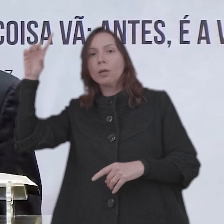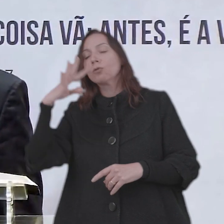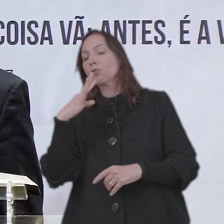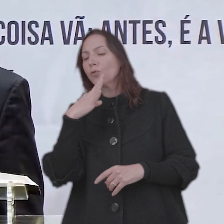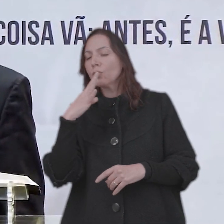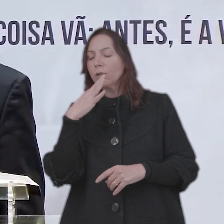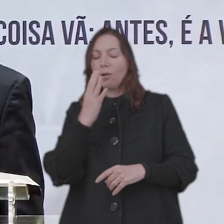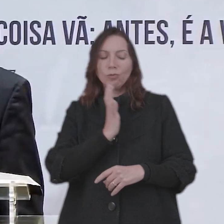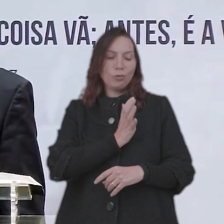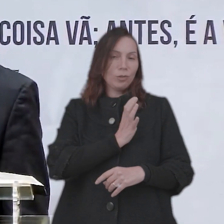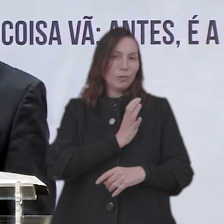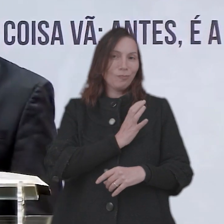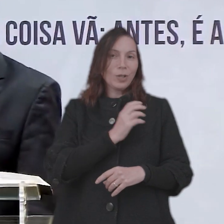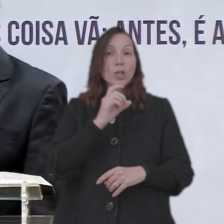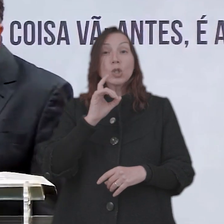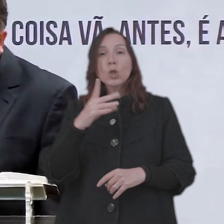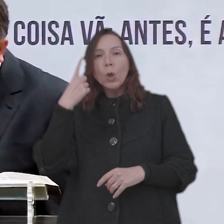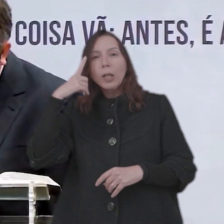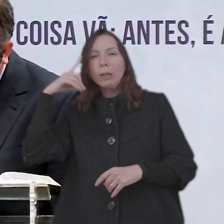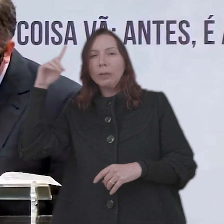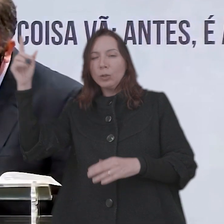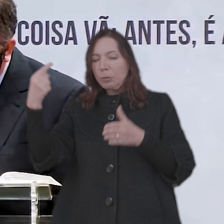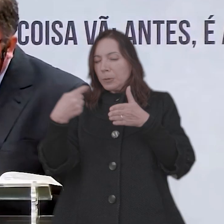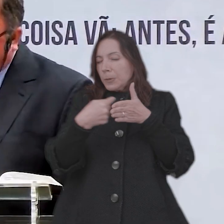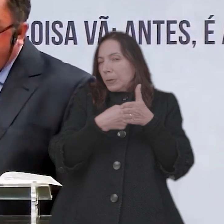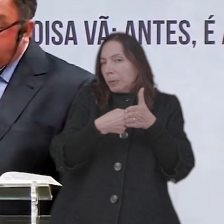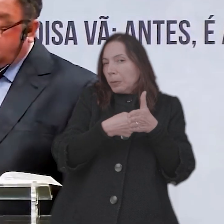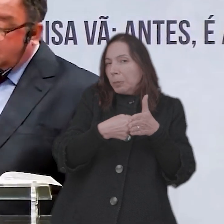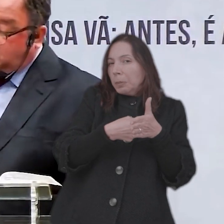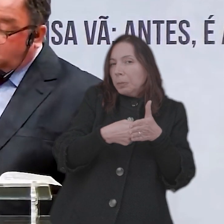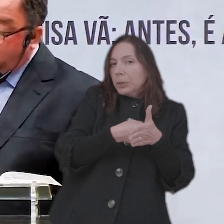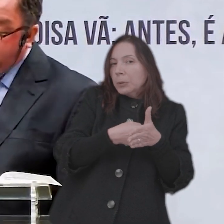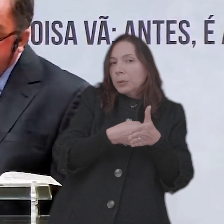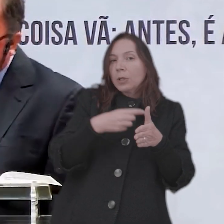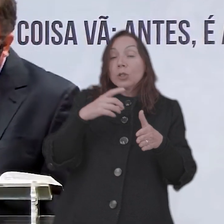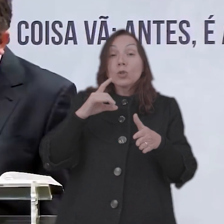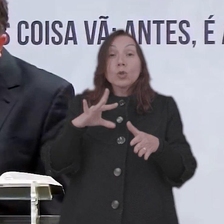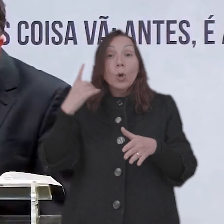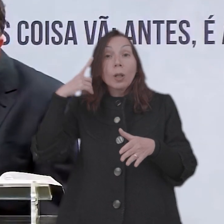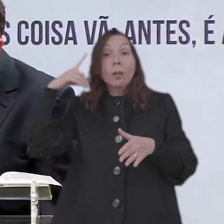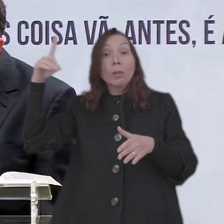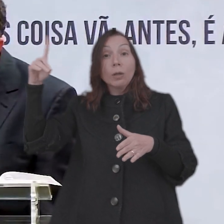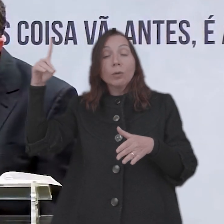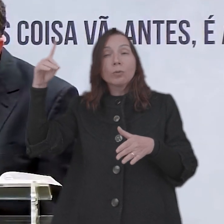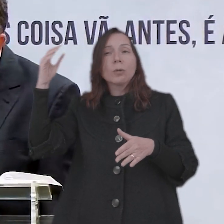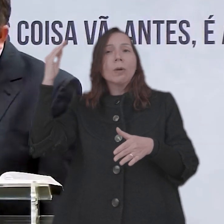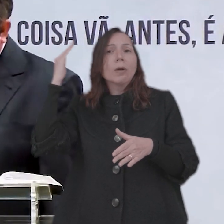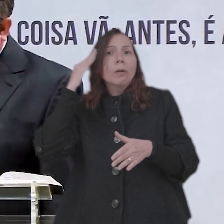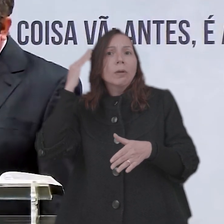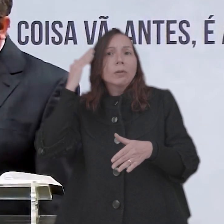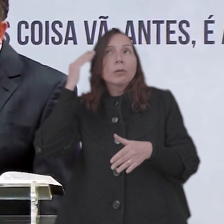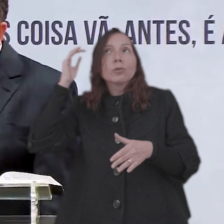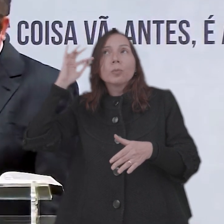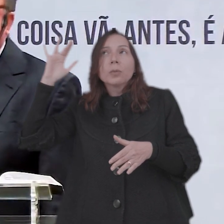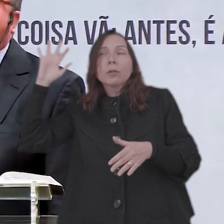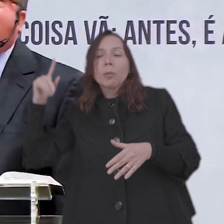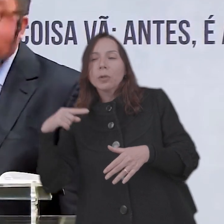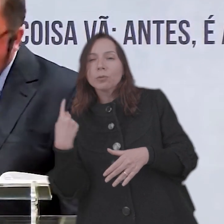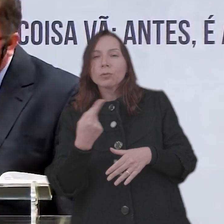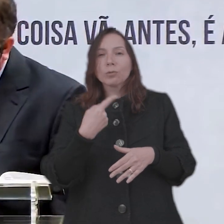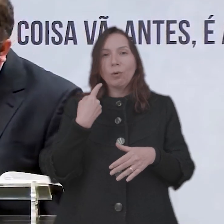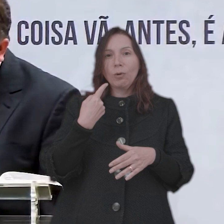conhece, somente Deus examina, somente Deus compreende os seus pensamentos, somente